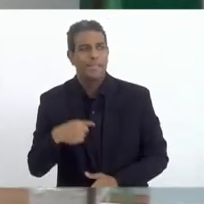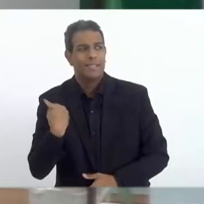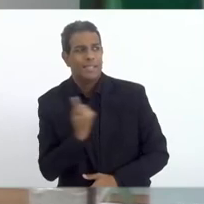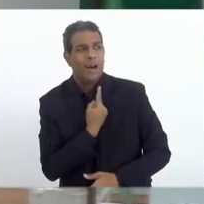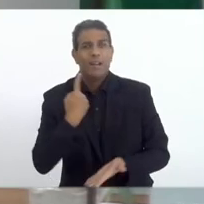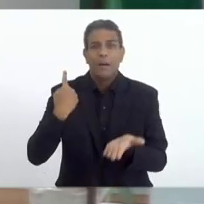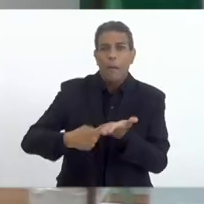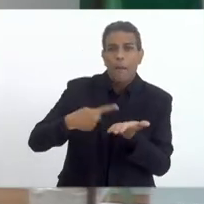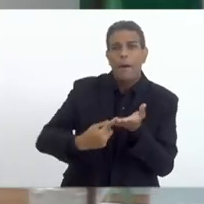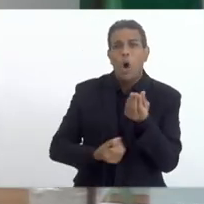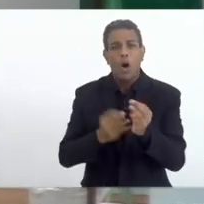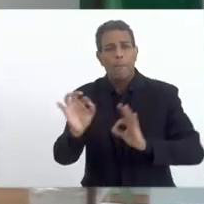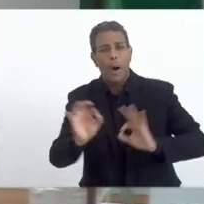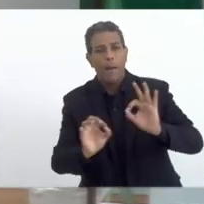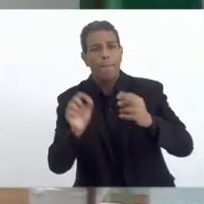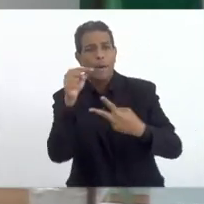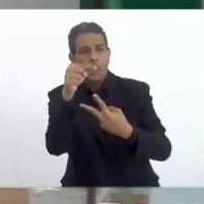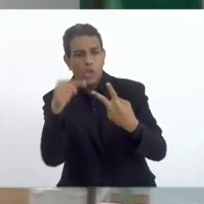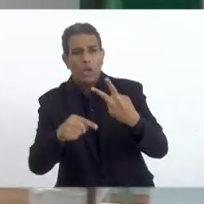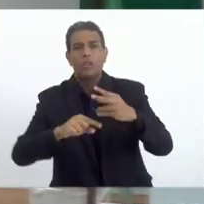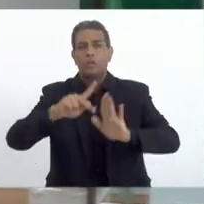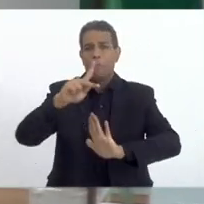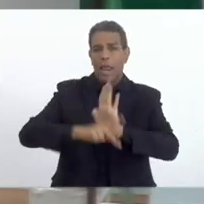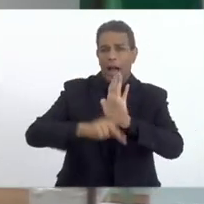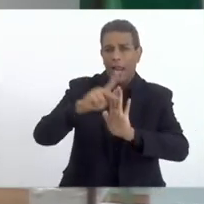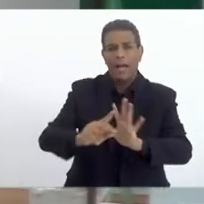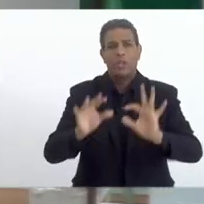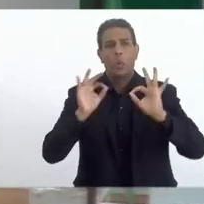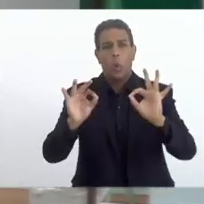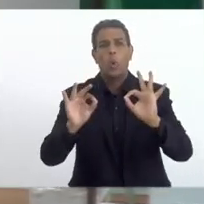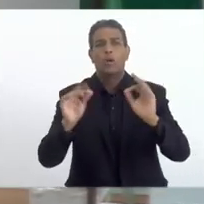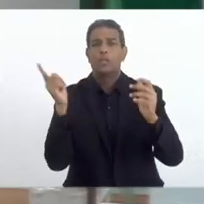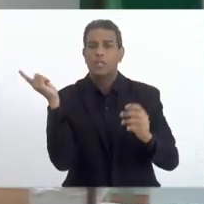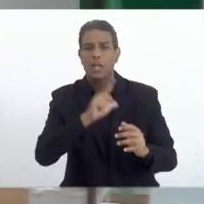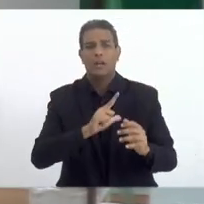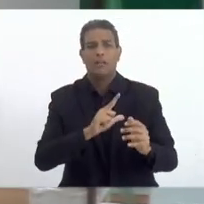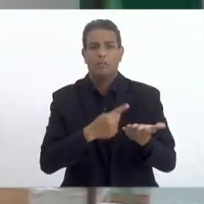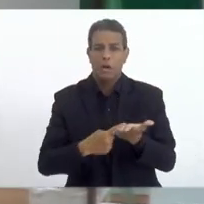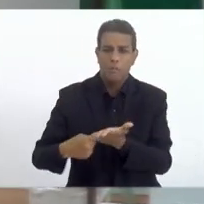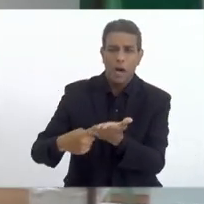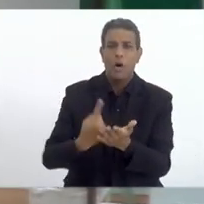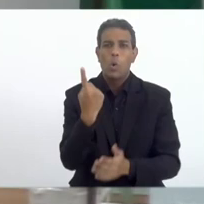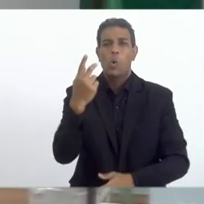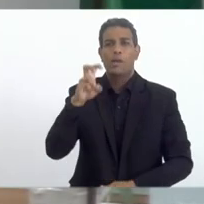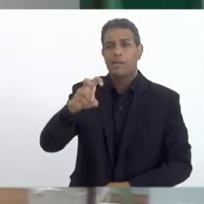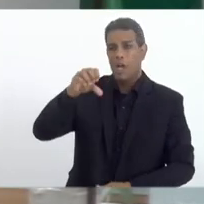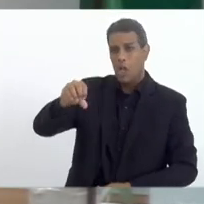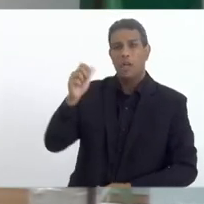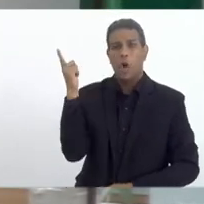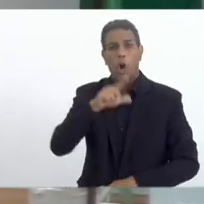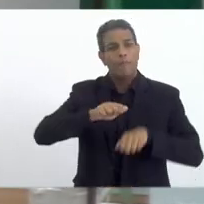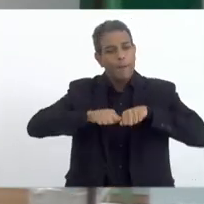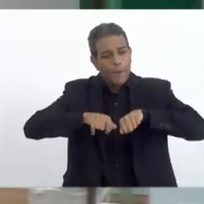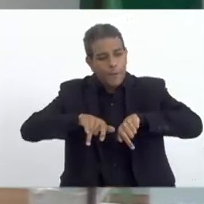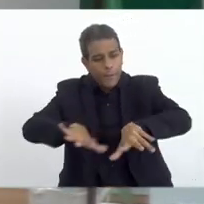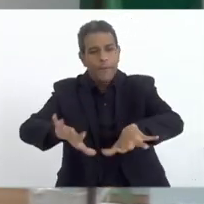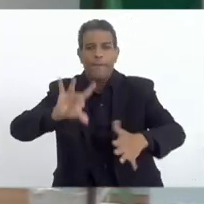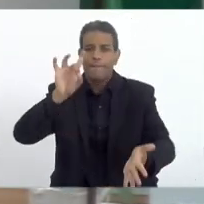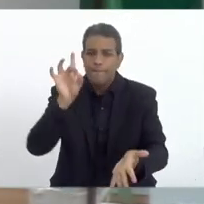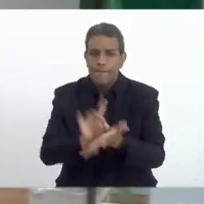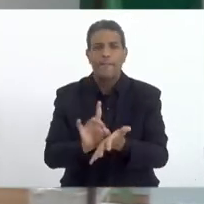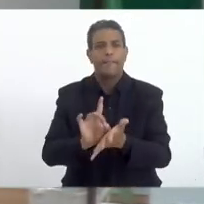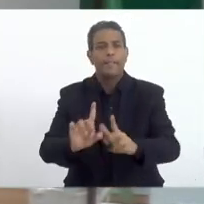aqui tratando dois planos de cargo, vamos botar assim o nome, de funções